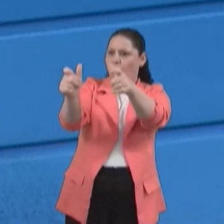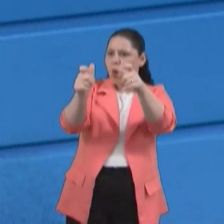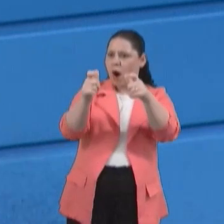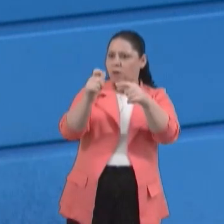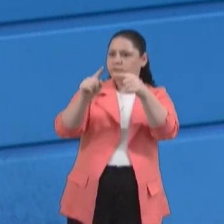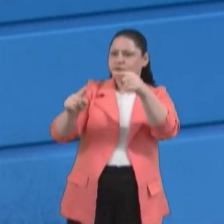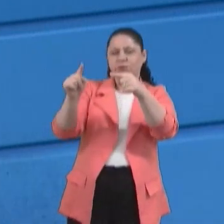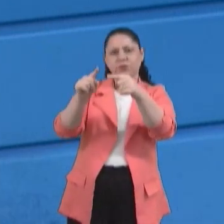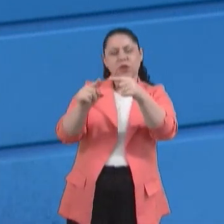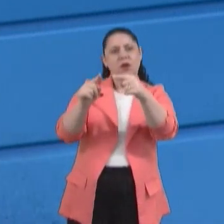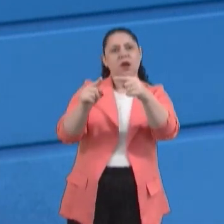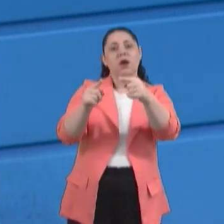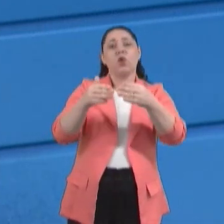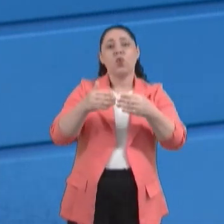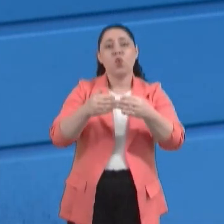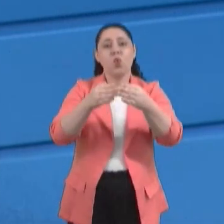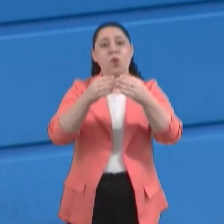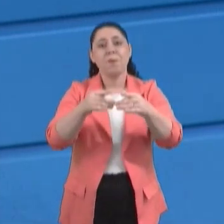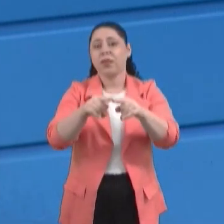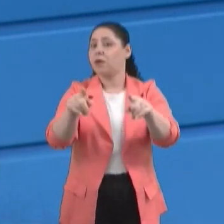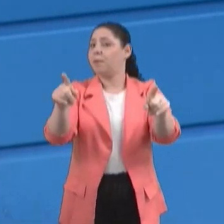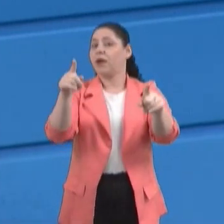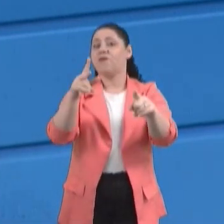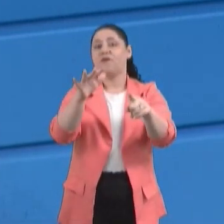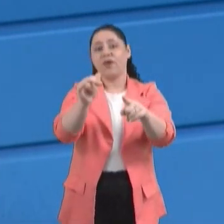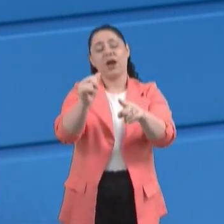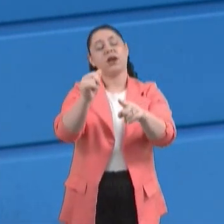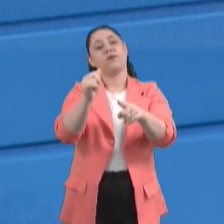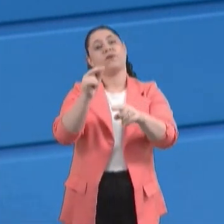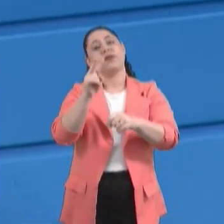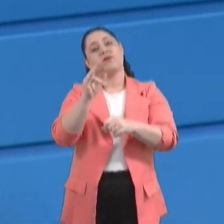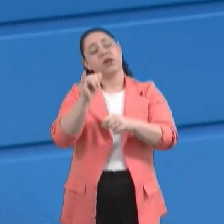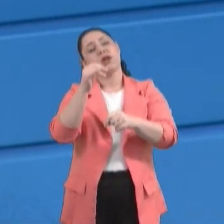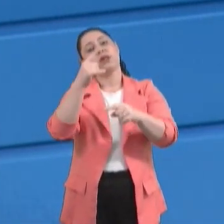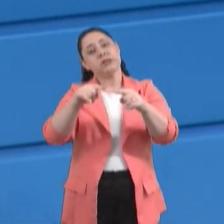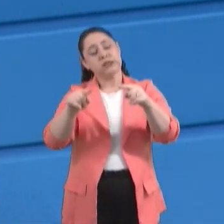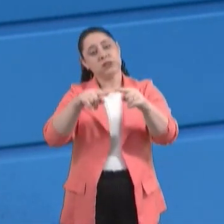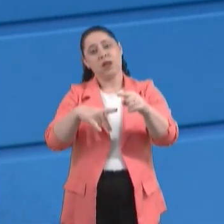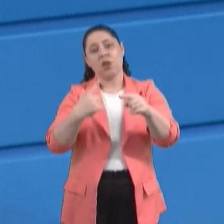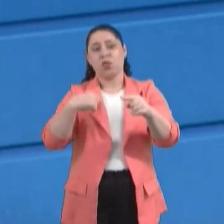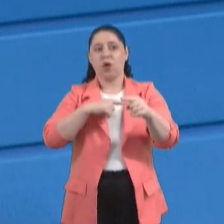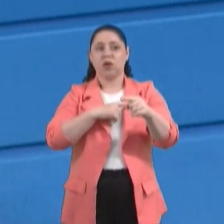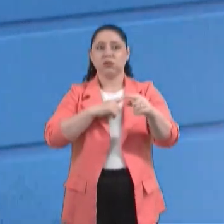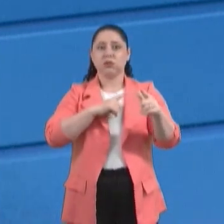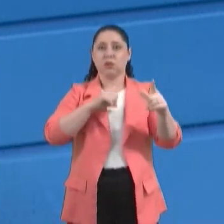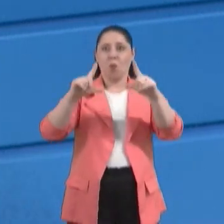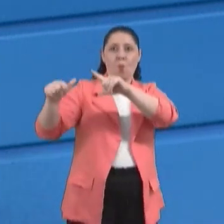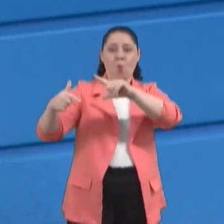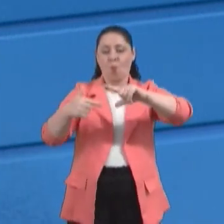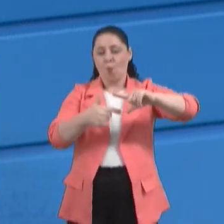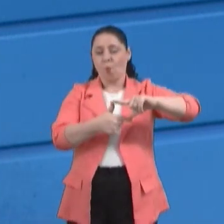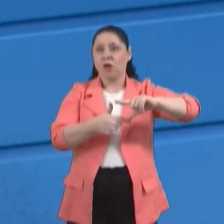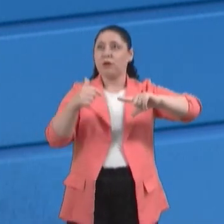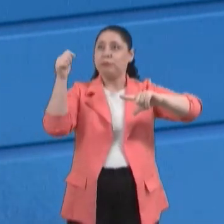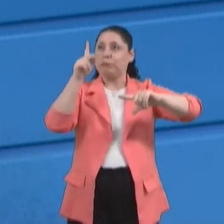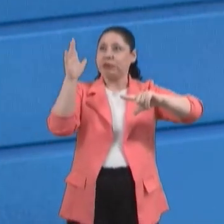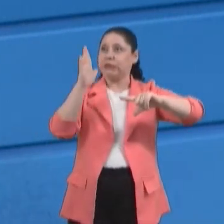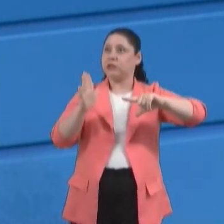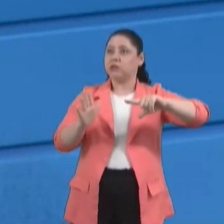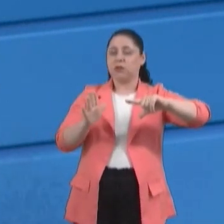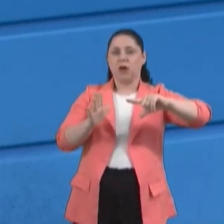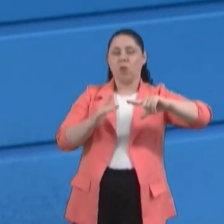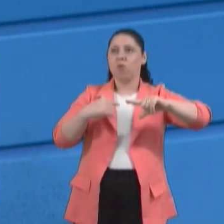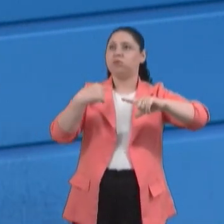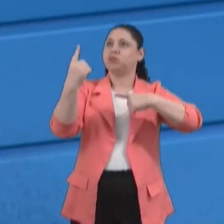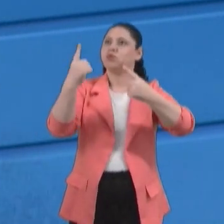ser interrompidas, inclusive essa de Corumbá. Então nós estamos ficando isolado aí do resto do país. Isso é muito